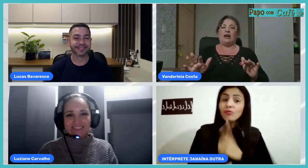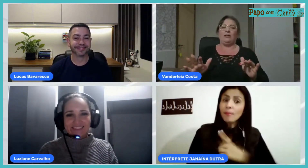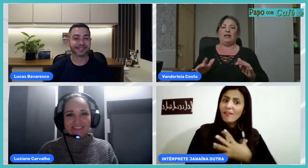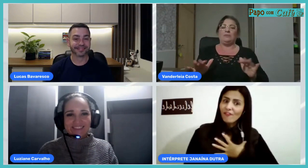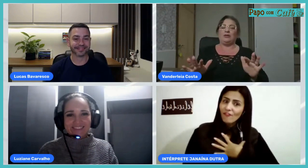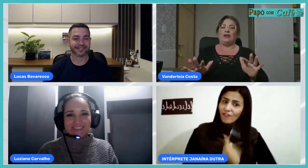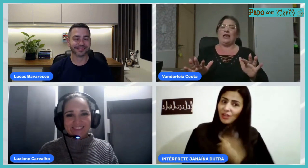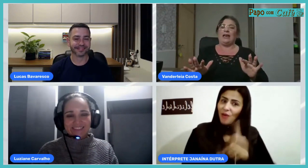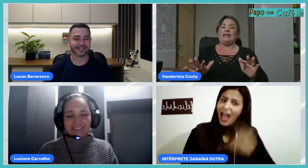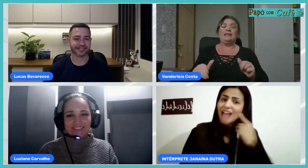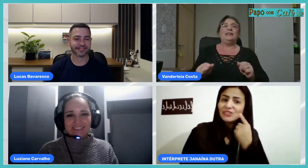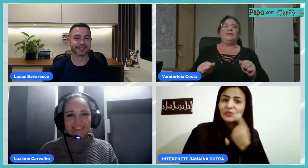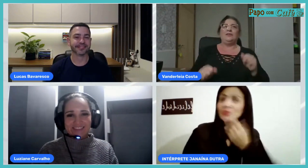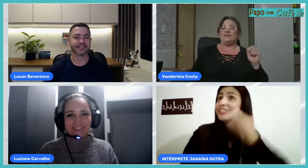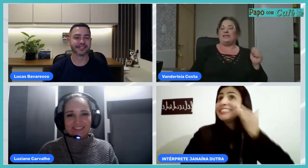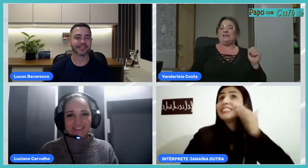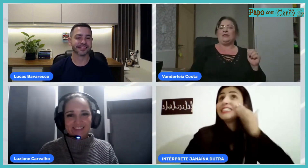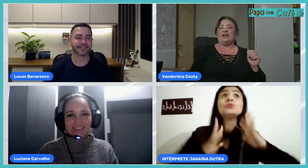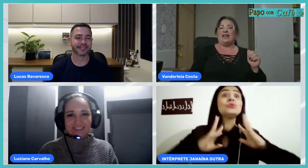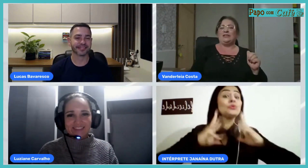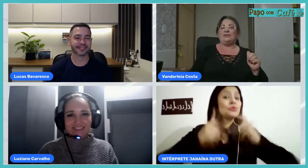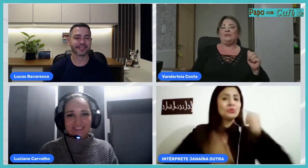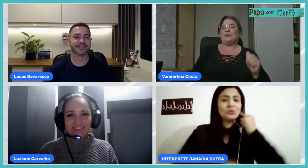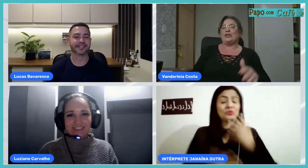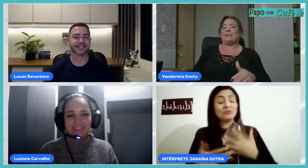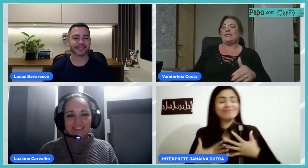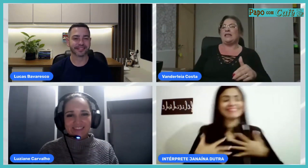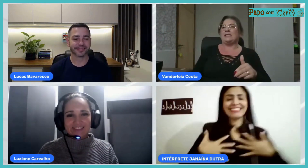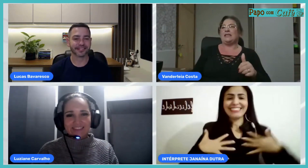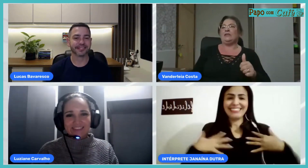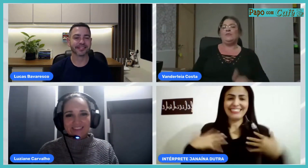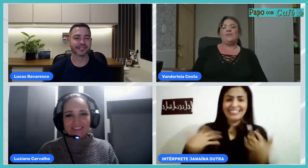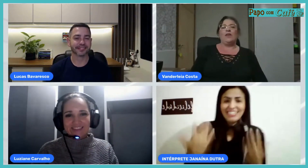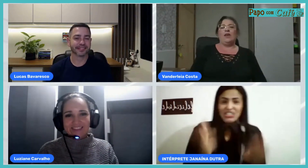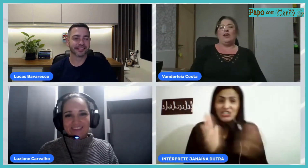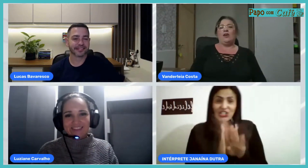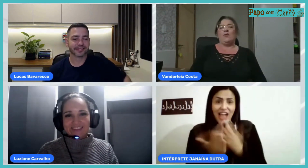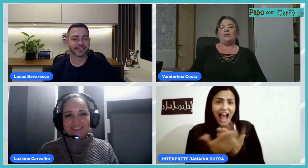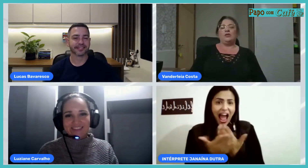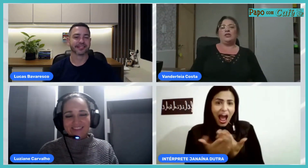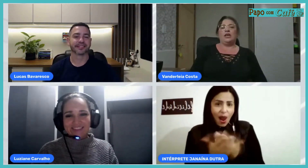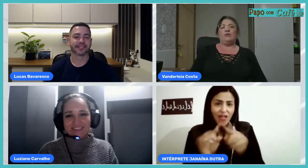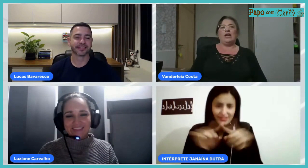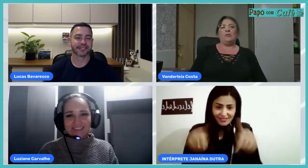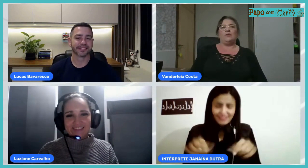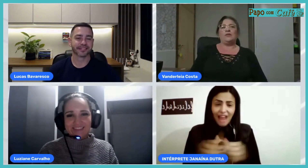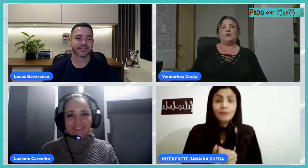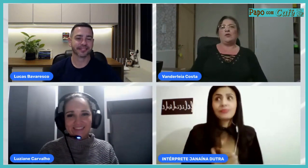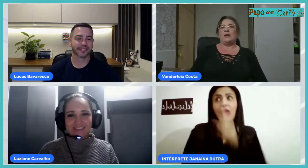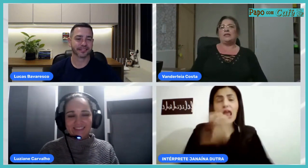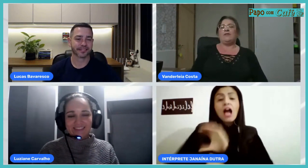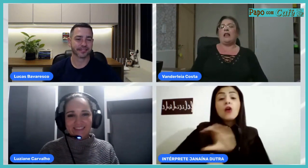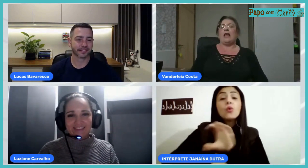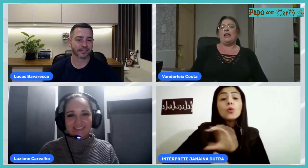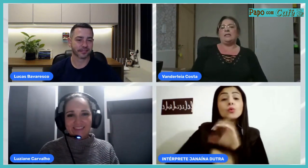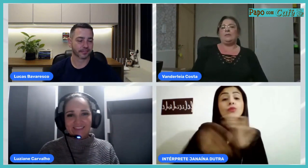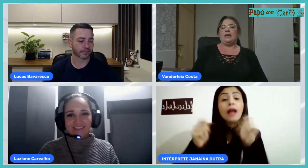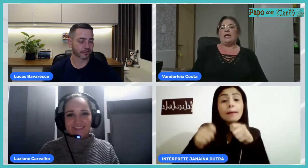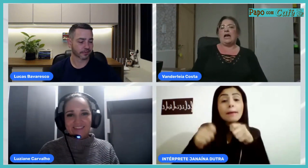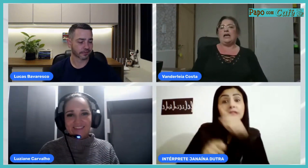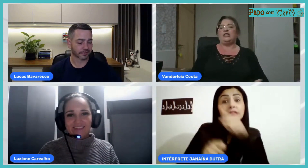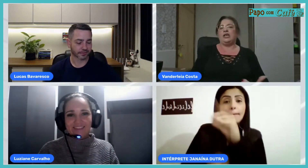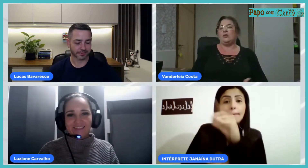sala de aula lá em Porto Alegre, fazia em Porto Alegre o curso de capacitação, Quando eu chego lá, o professor começa a